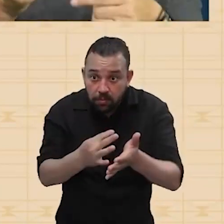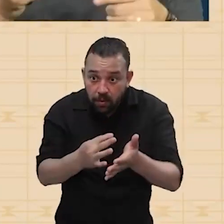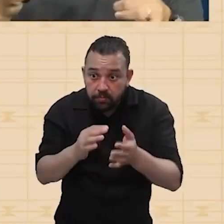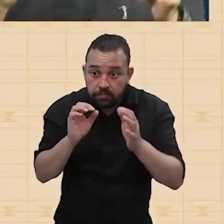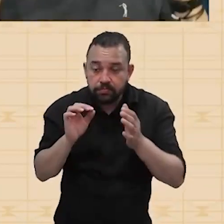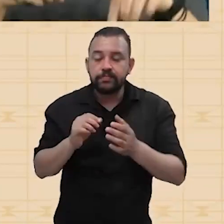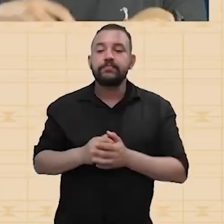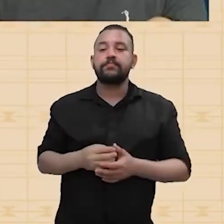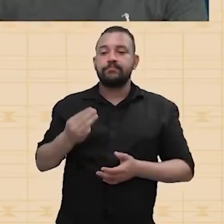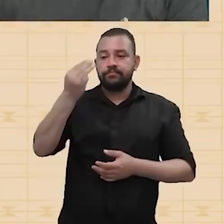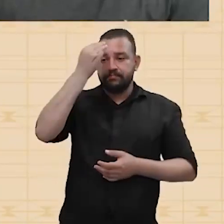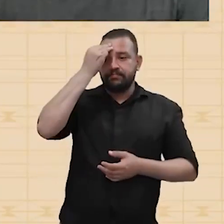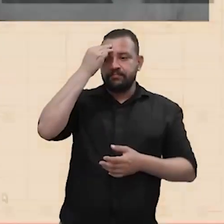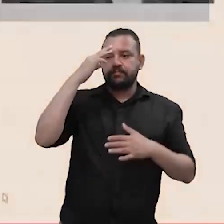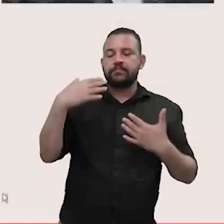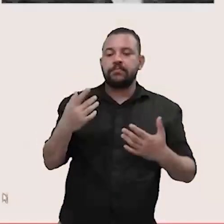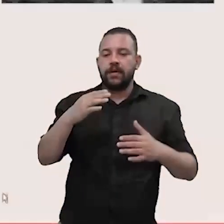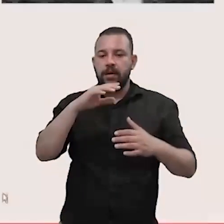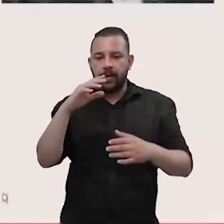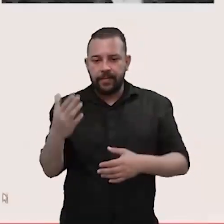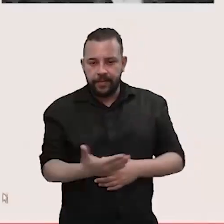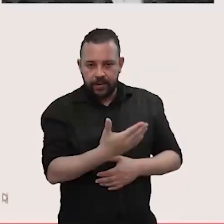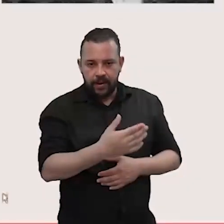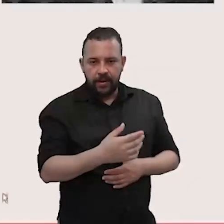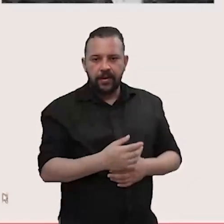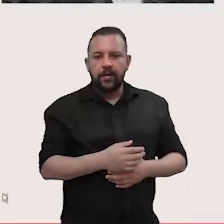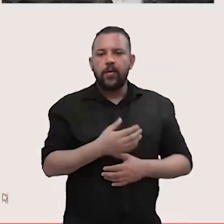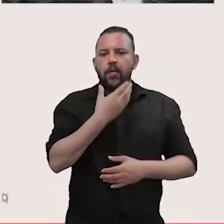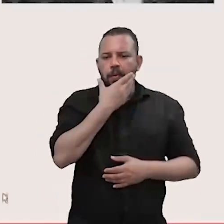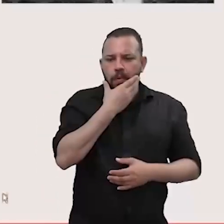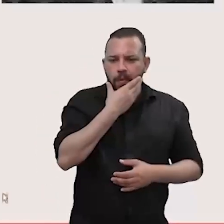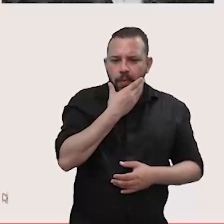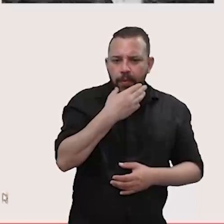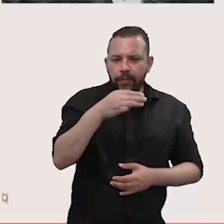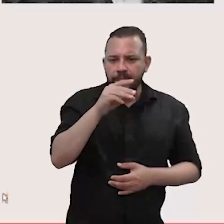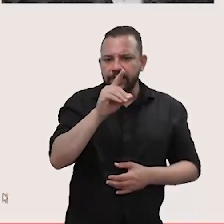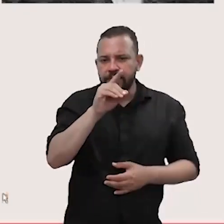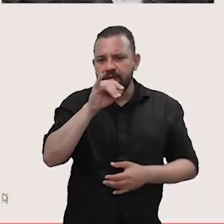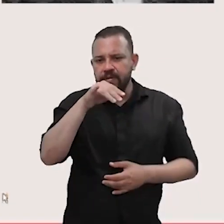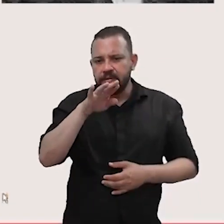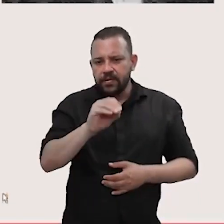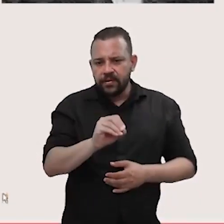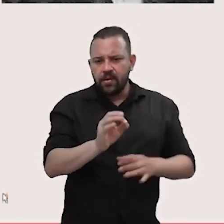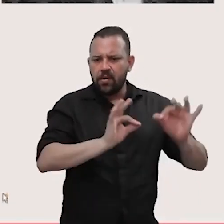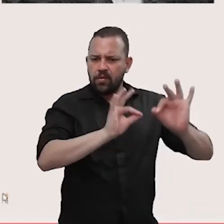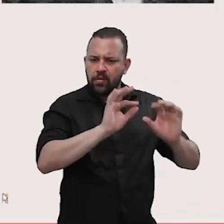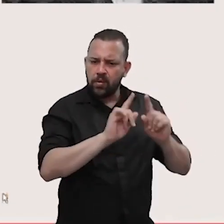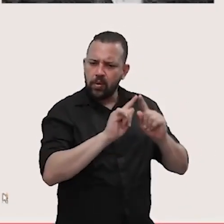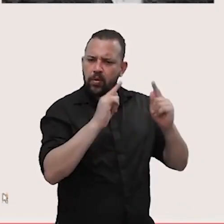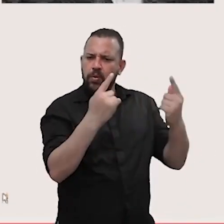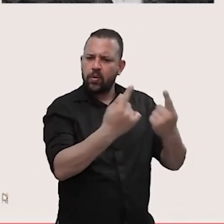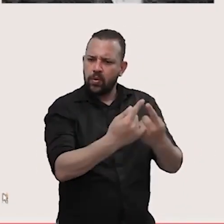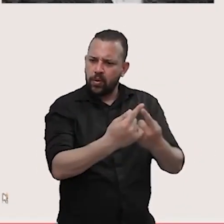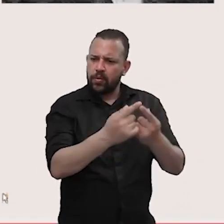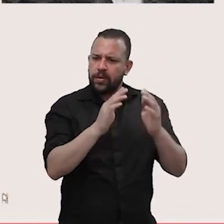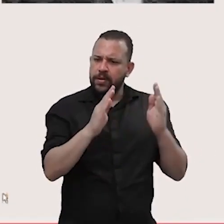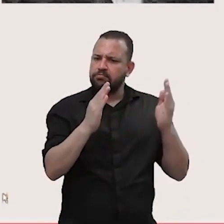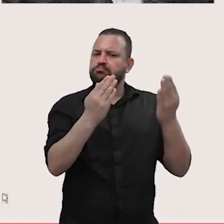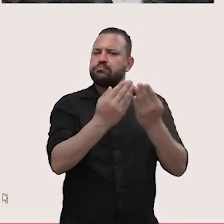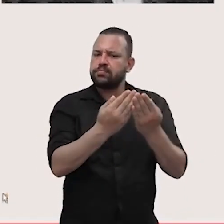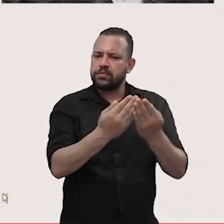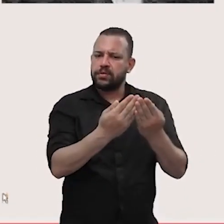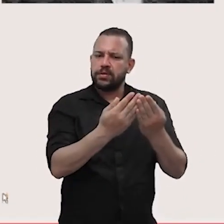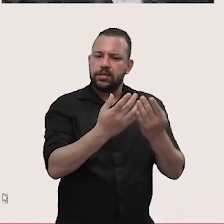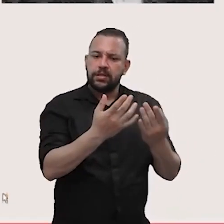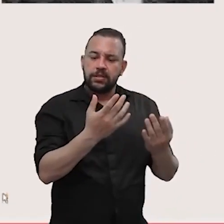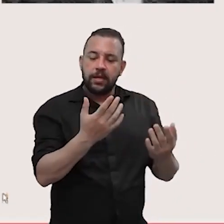Show de bola. Aí mais embaixo diz assim, olha, Mendeleev organizou grupos de elementos de acordo com as propriedades semelhantes